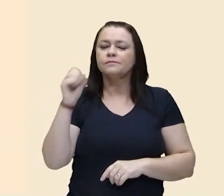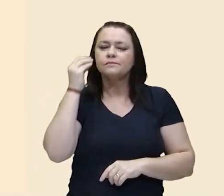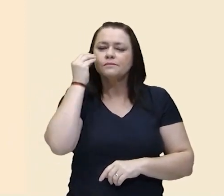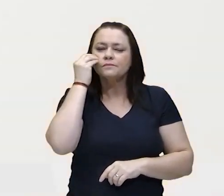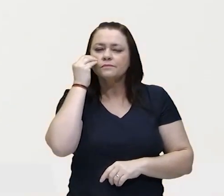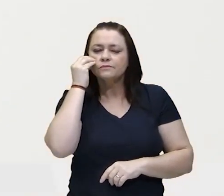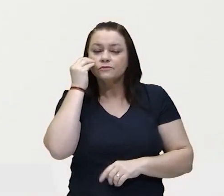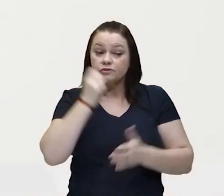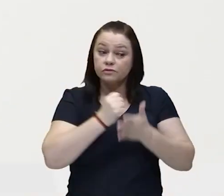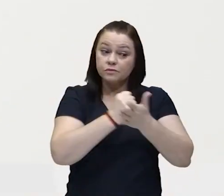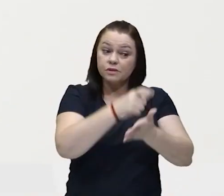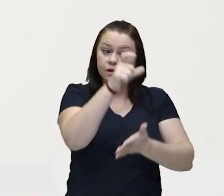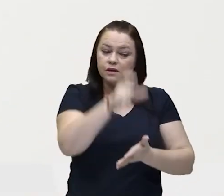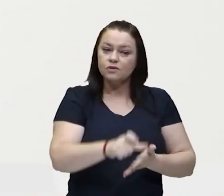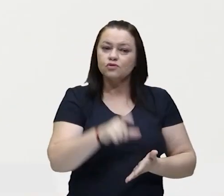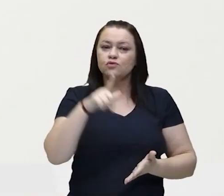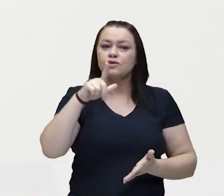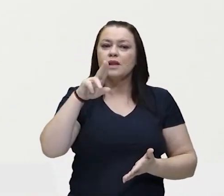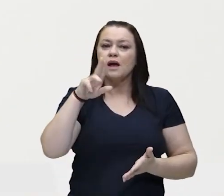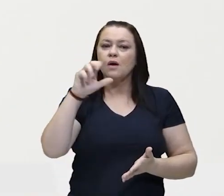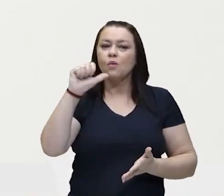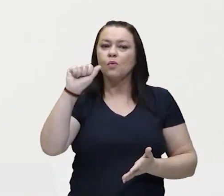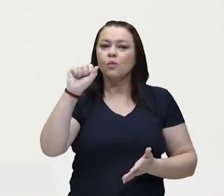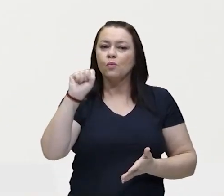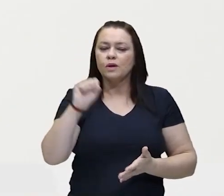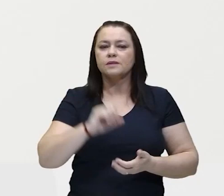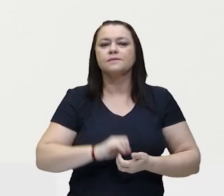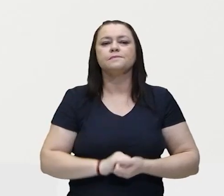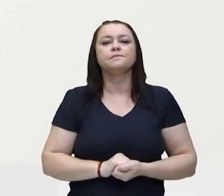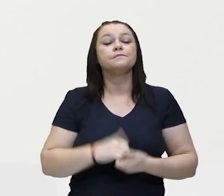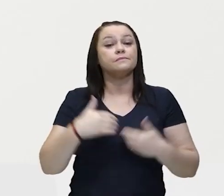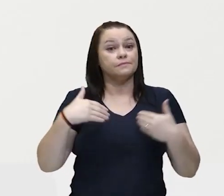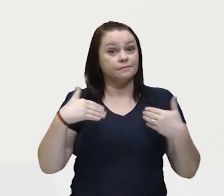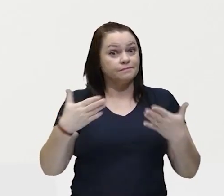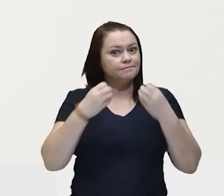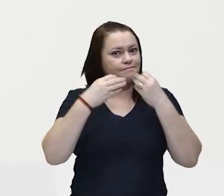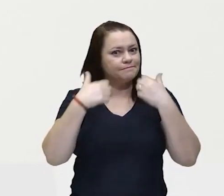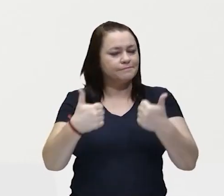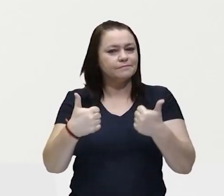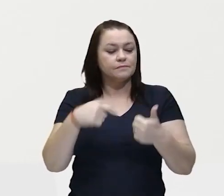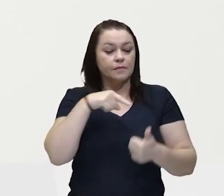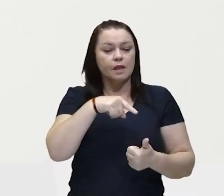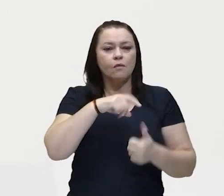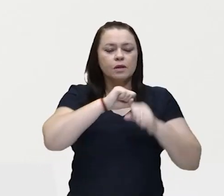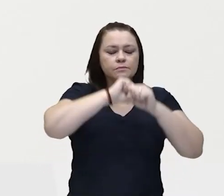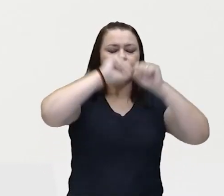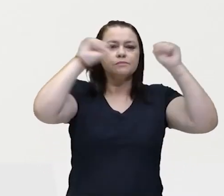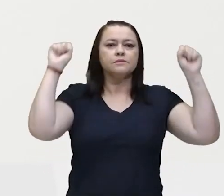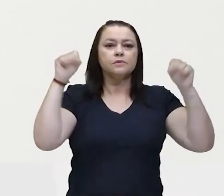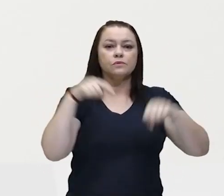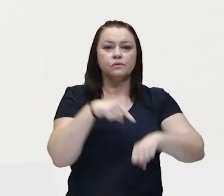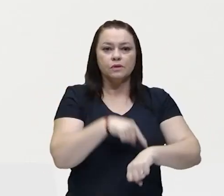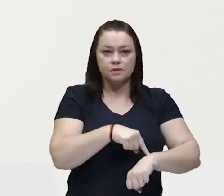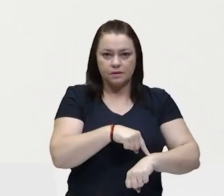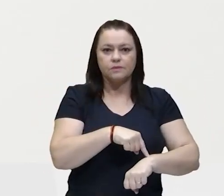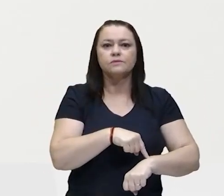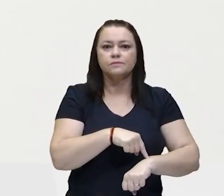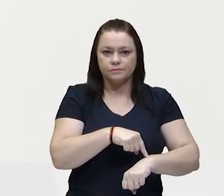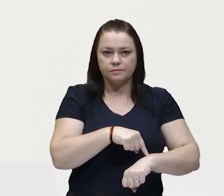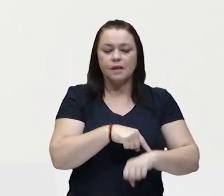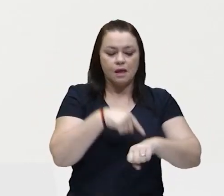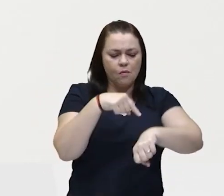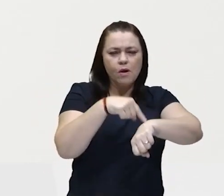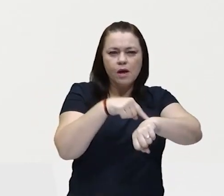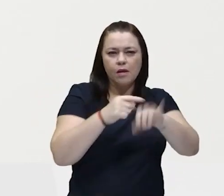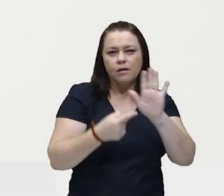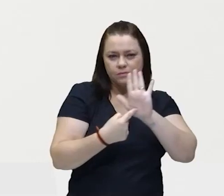vamos ajudar o Lucas. Muito bem, então o Lucas acordou às 7 da manhã, como indicava nosso